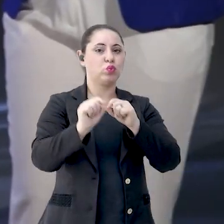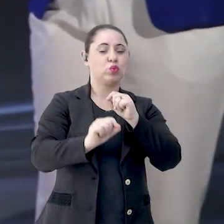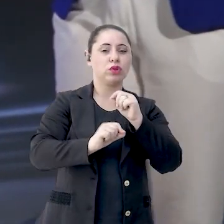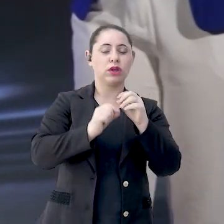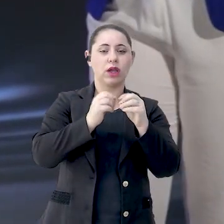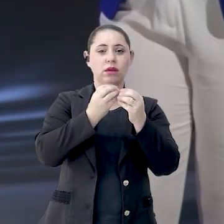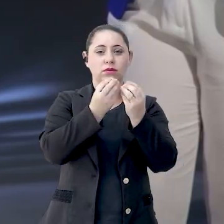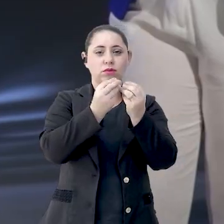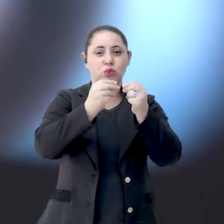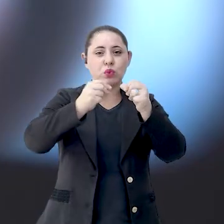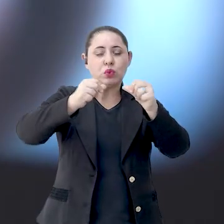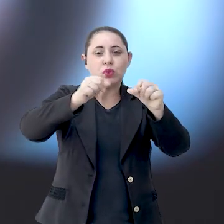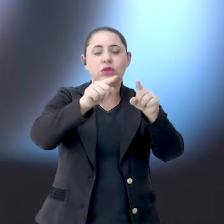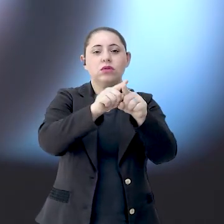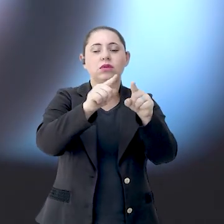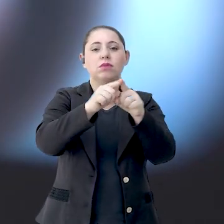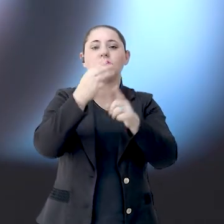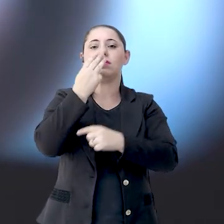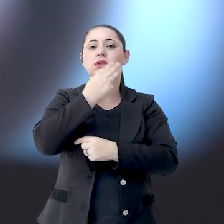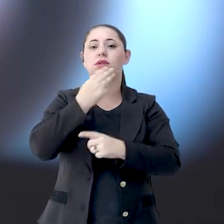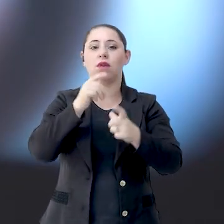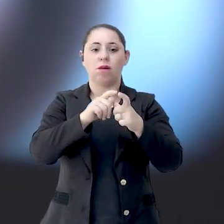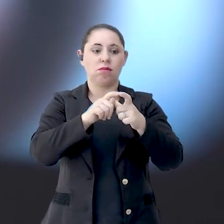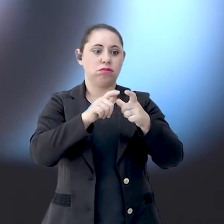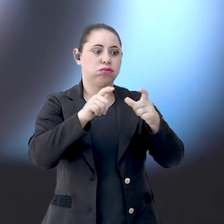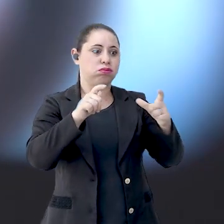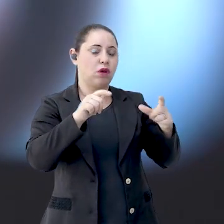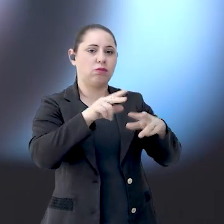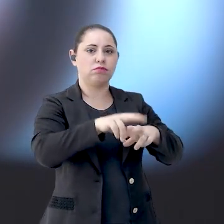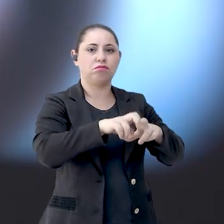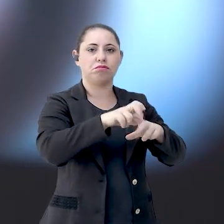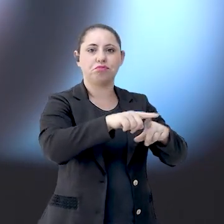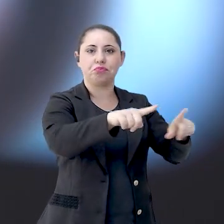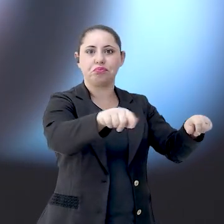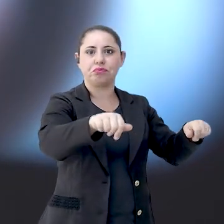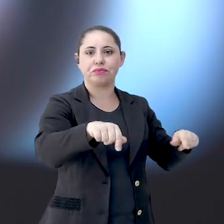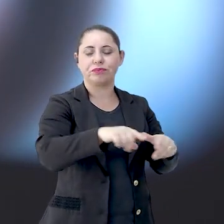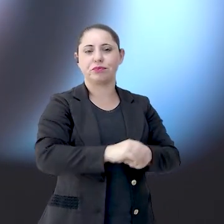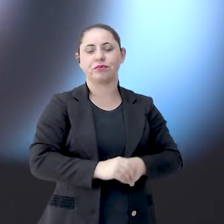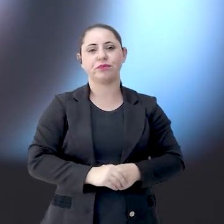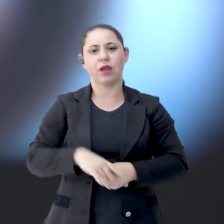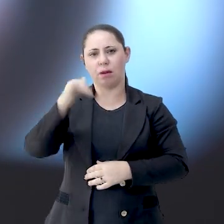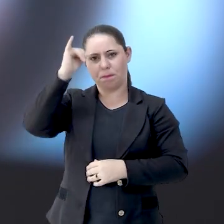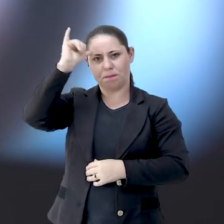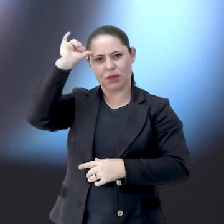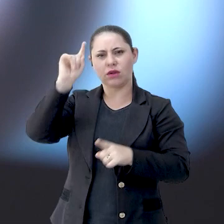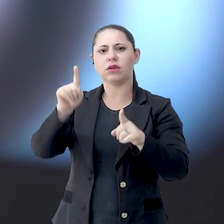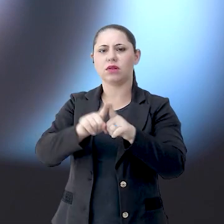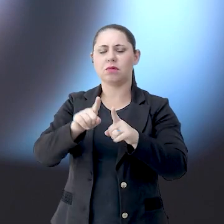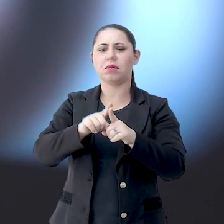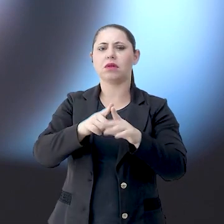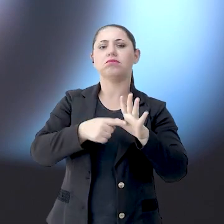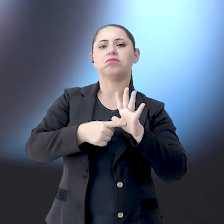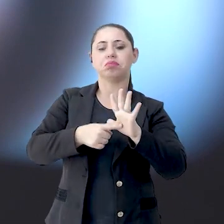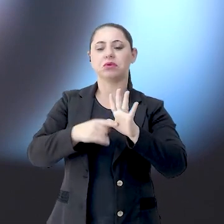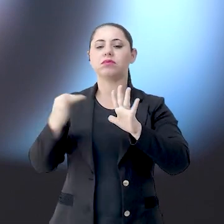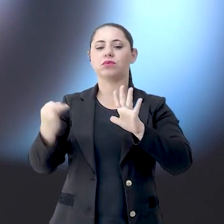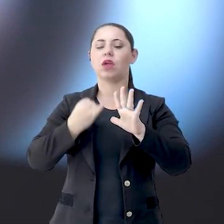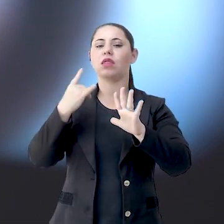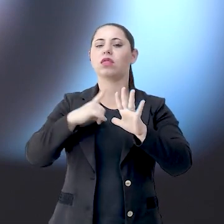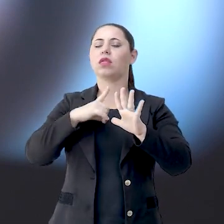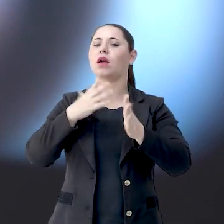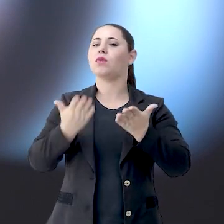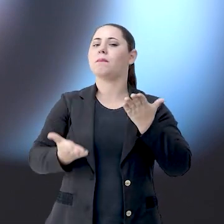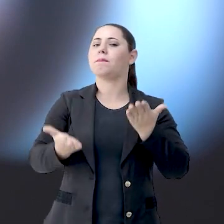alta taxa de urbanização, com a intensa produção de grãos e de cana-de-açúcar em grandes propriedades